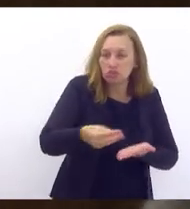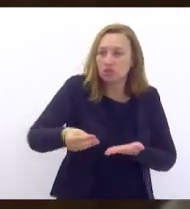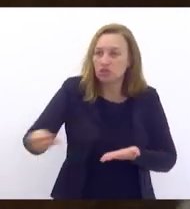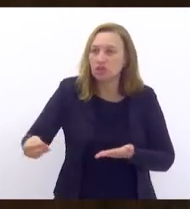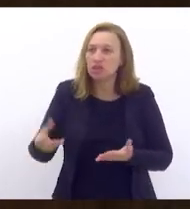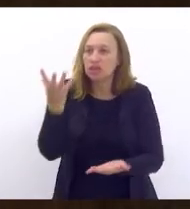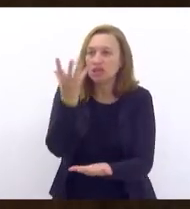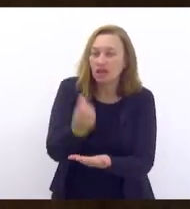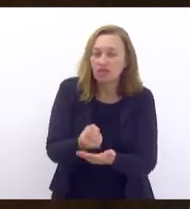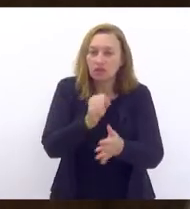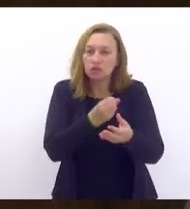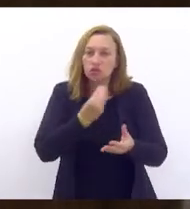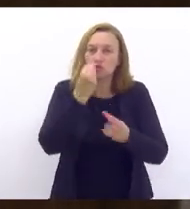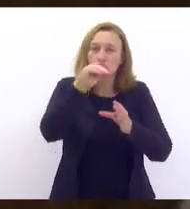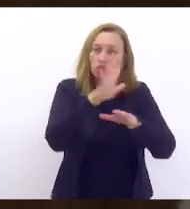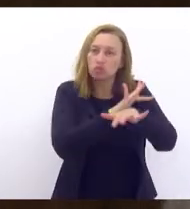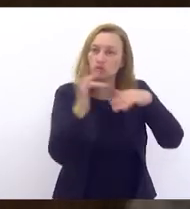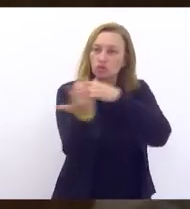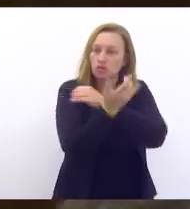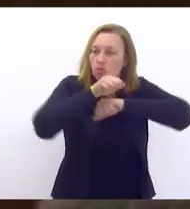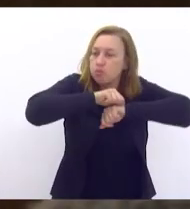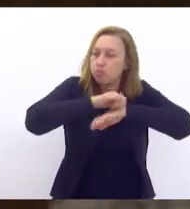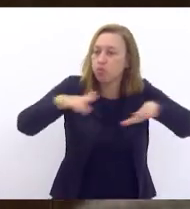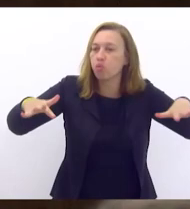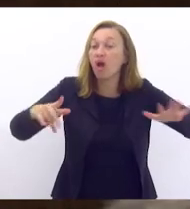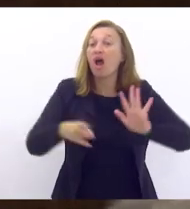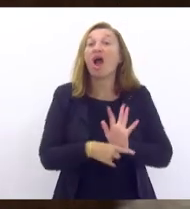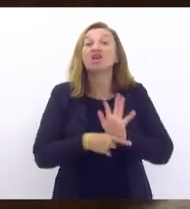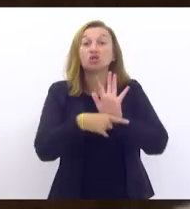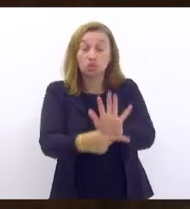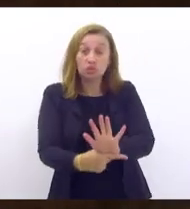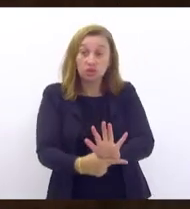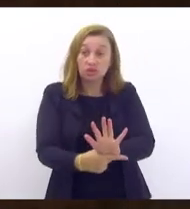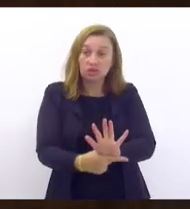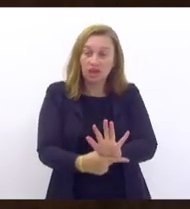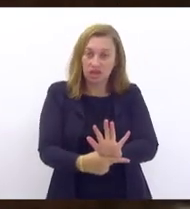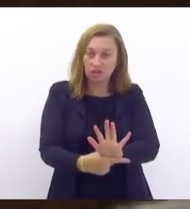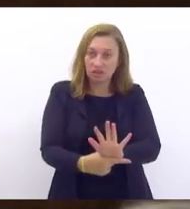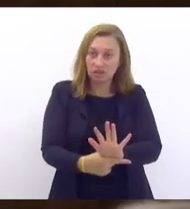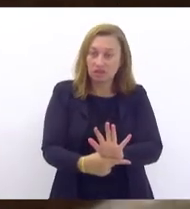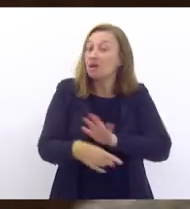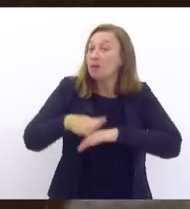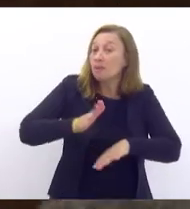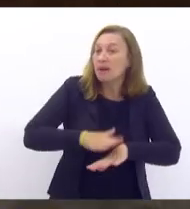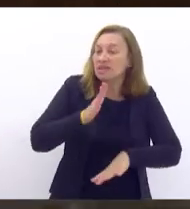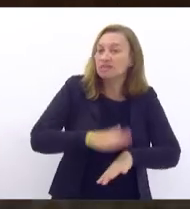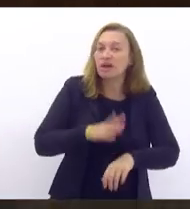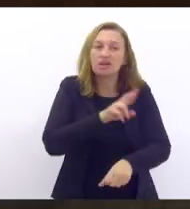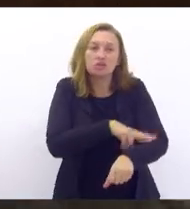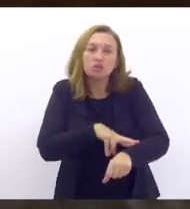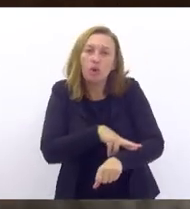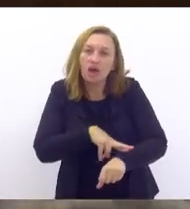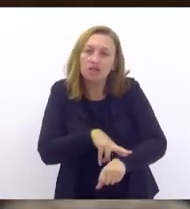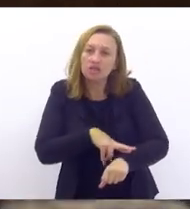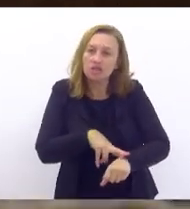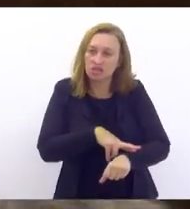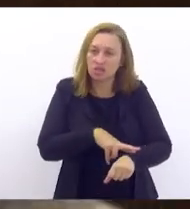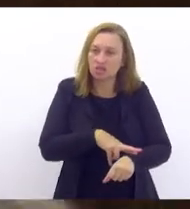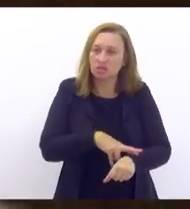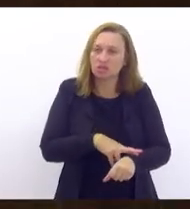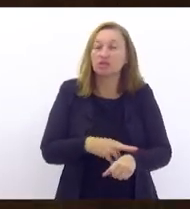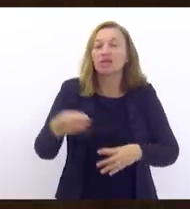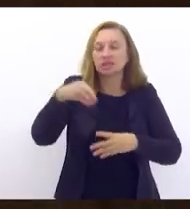na rede social. Ou seja, ajudando a alimentar ainda mais o racismo no seio